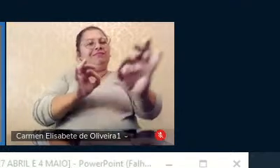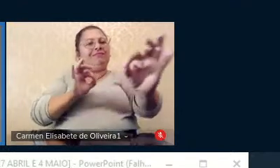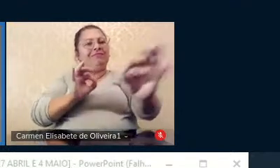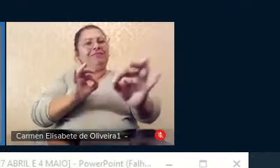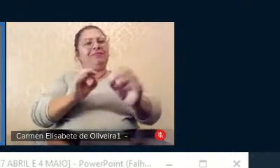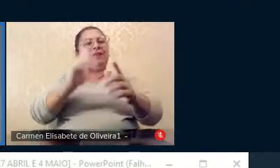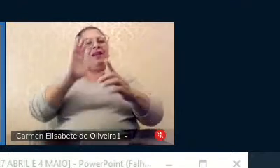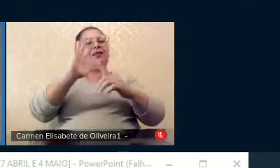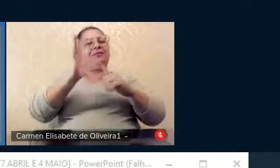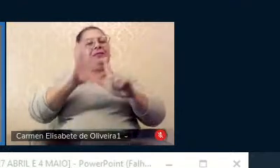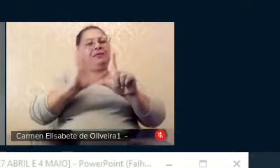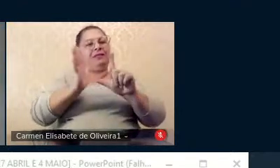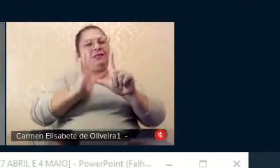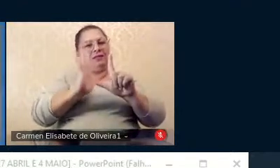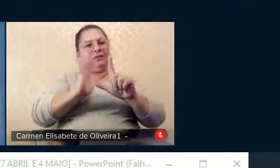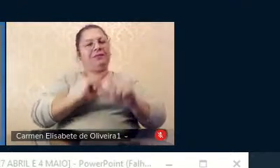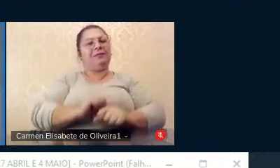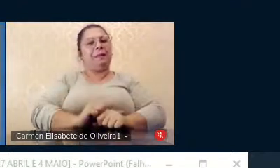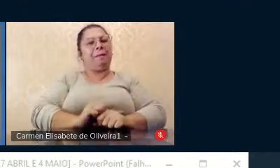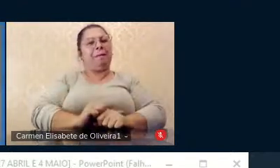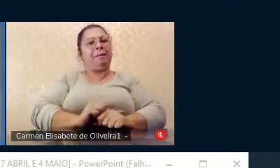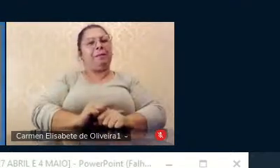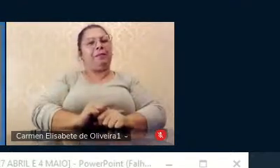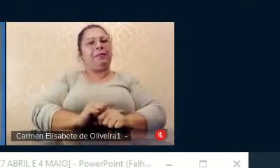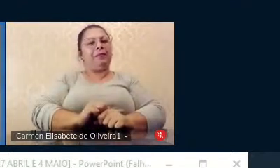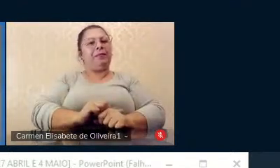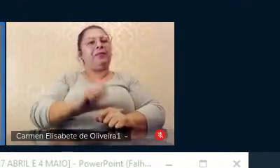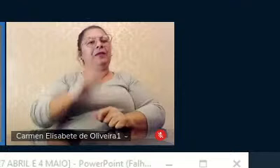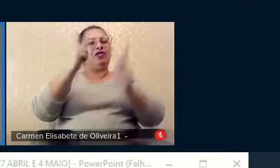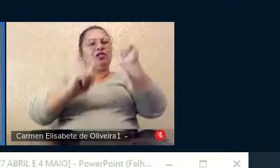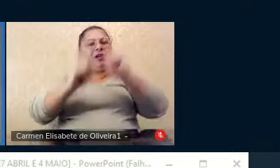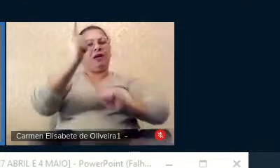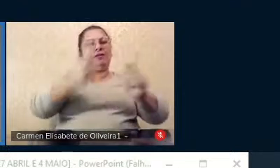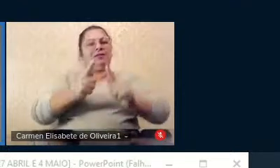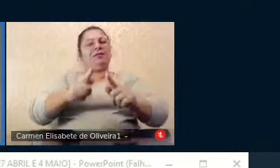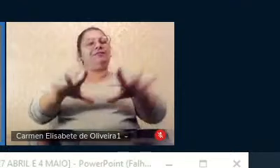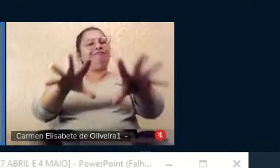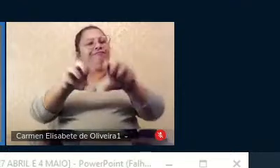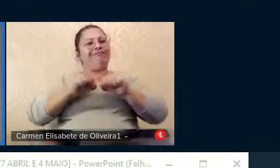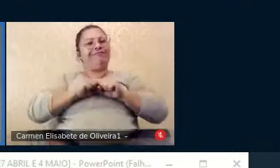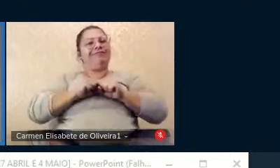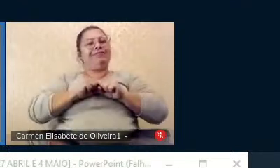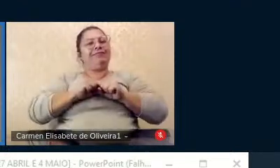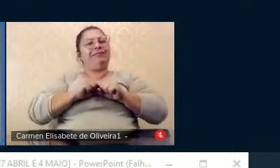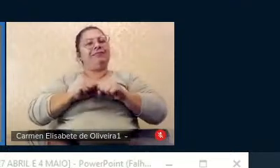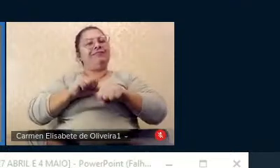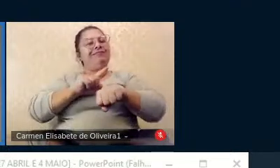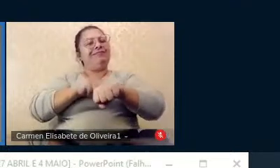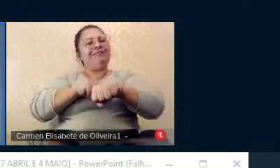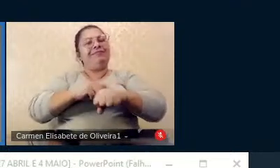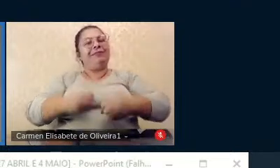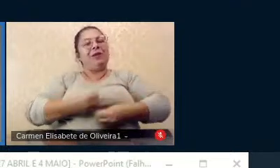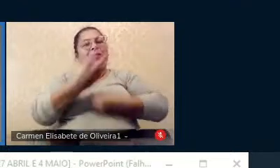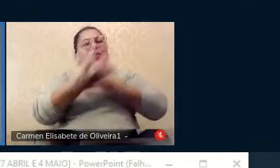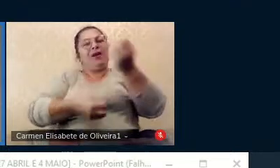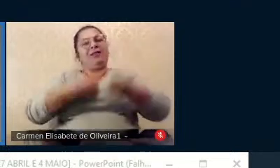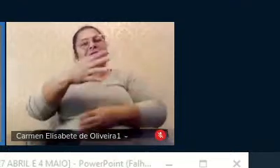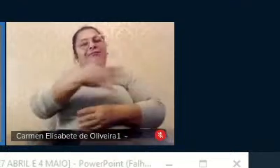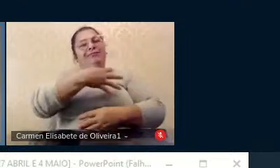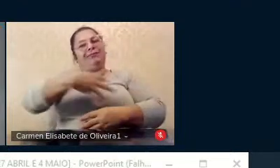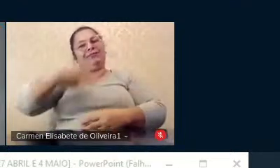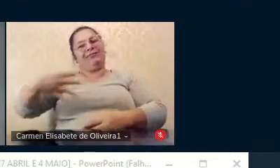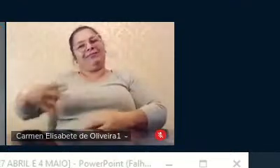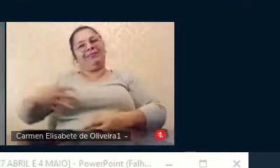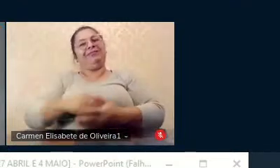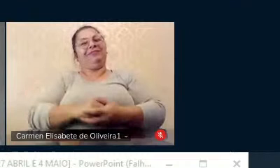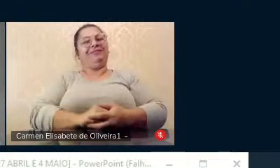em Libras, gesto e captura do instante poético Haikais.